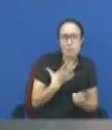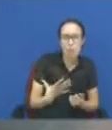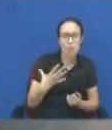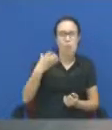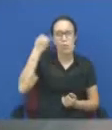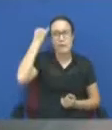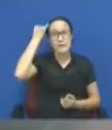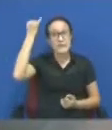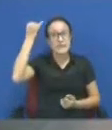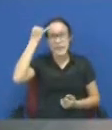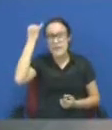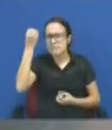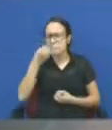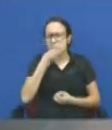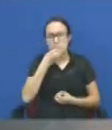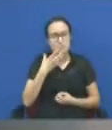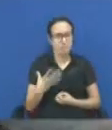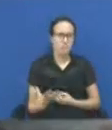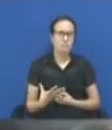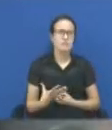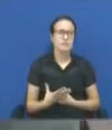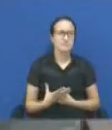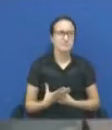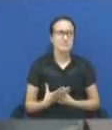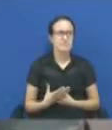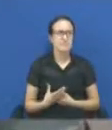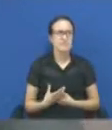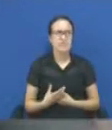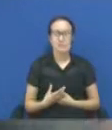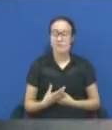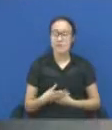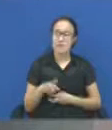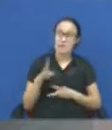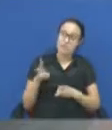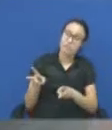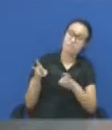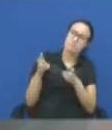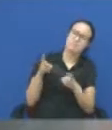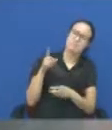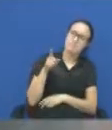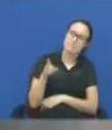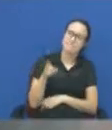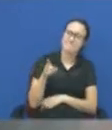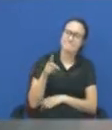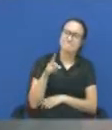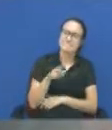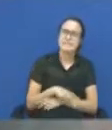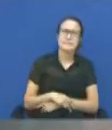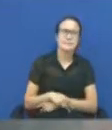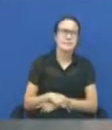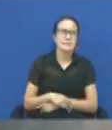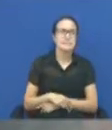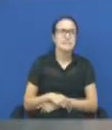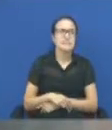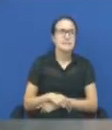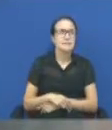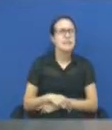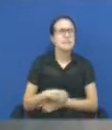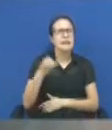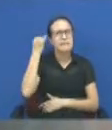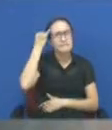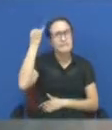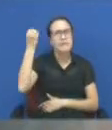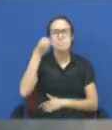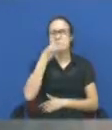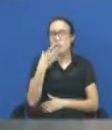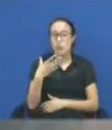que realmente, na minha visão, se não fosse dessa vez, eu acredito que dentro de